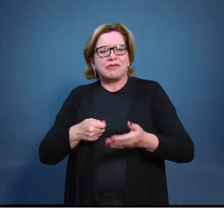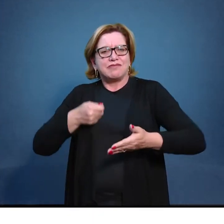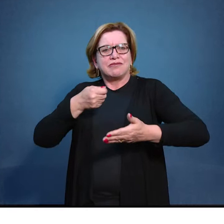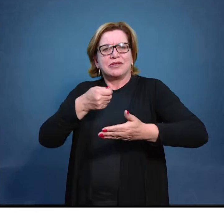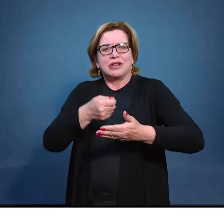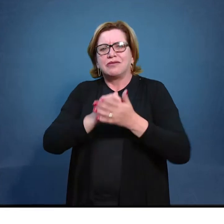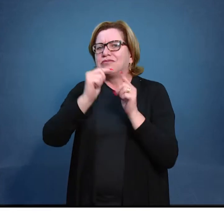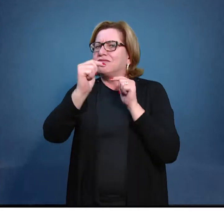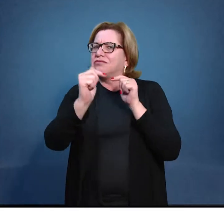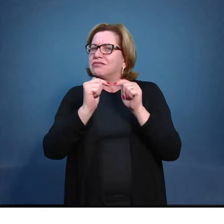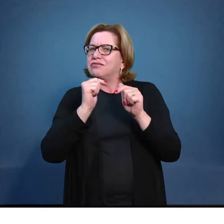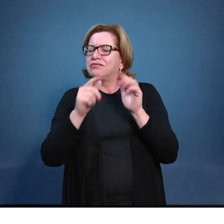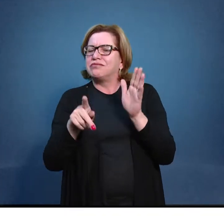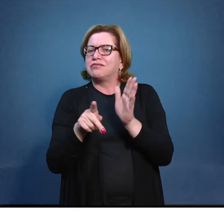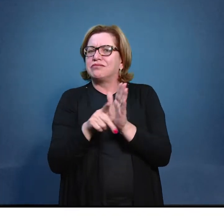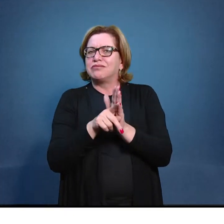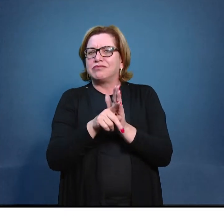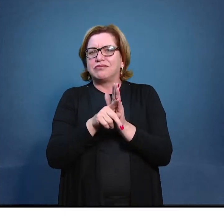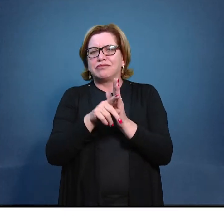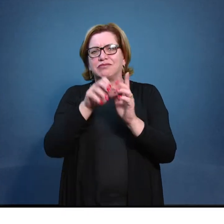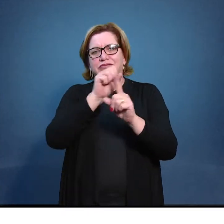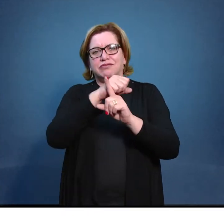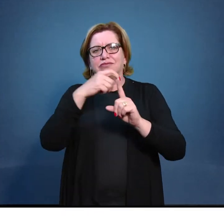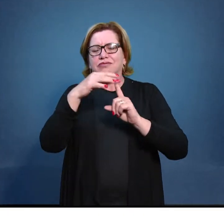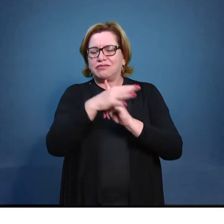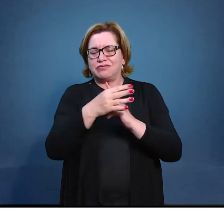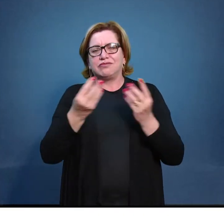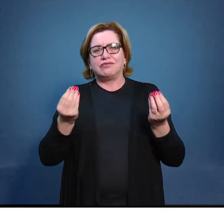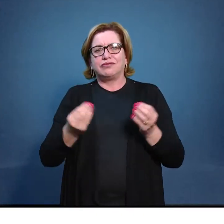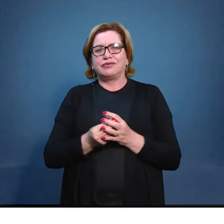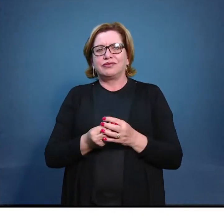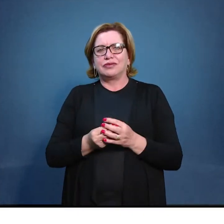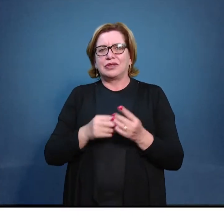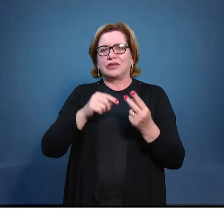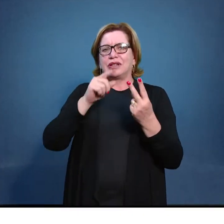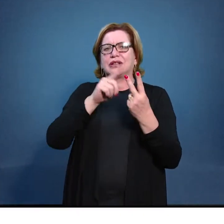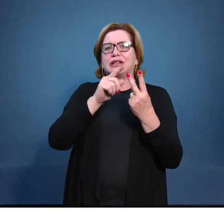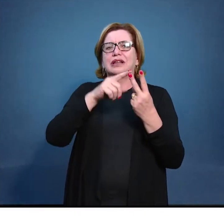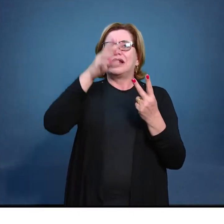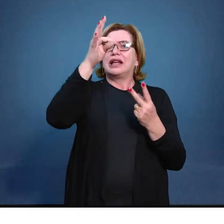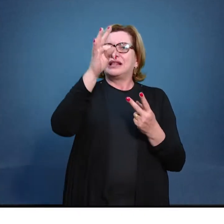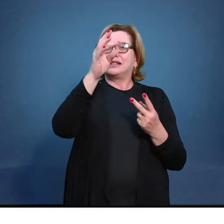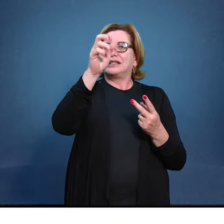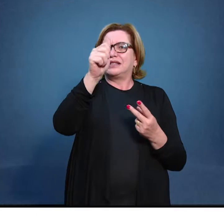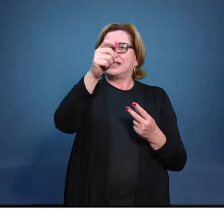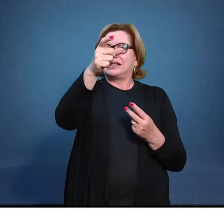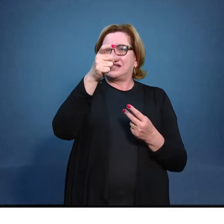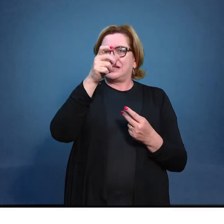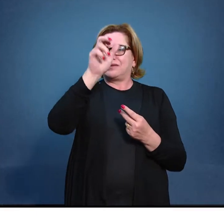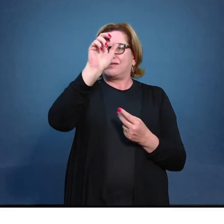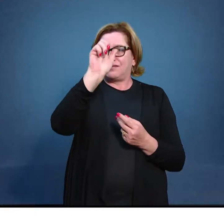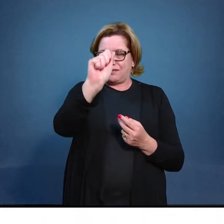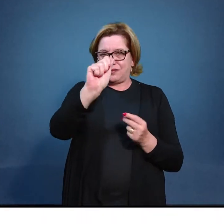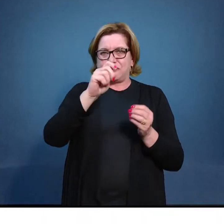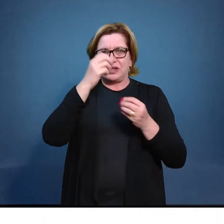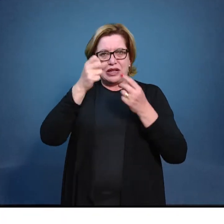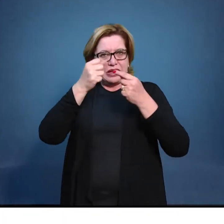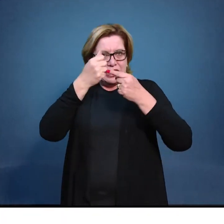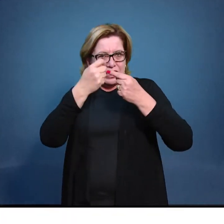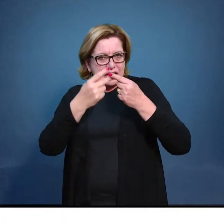bancar os serviços que são prestados pela máquina pública. A taxa, ela tem uma característica mais de